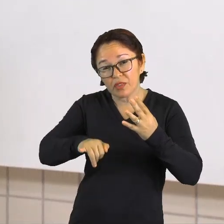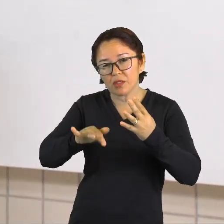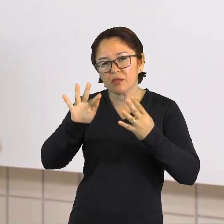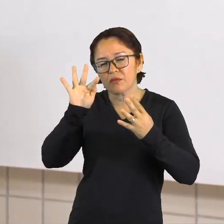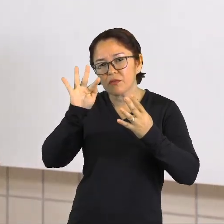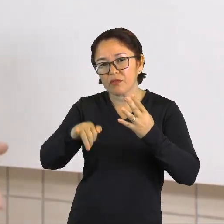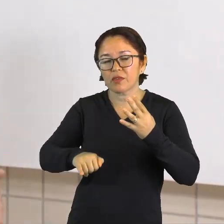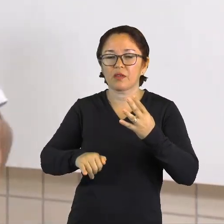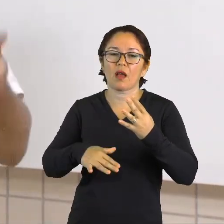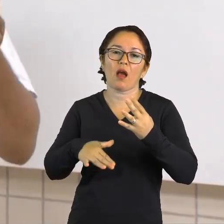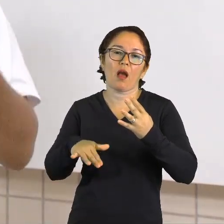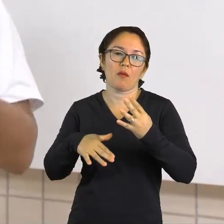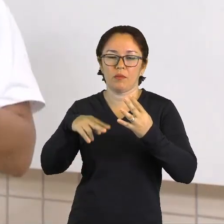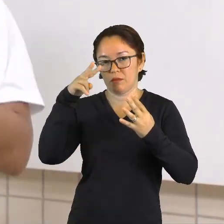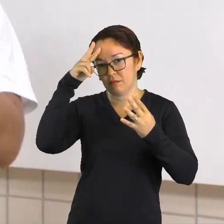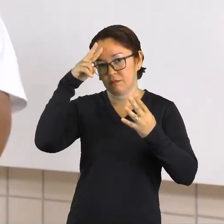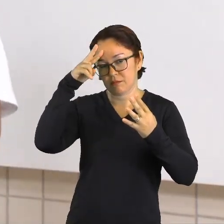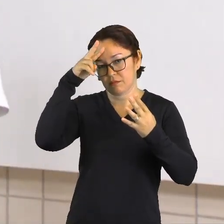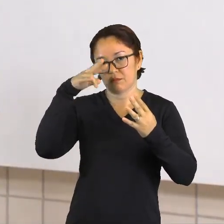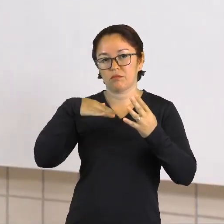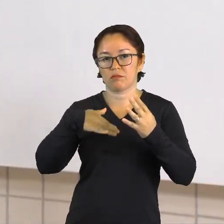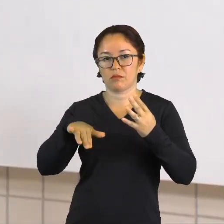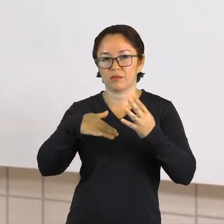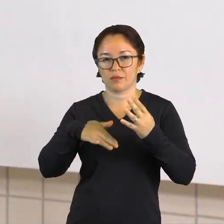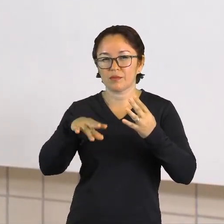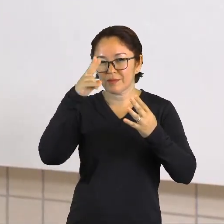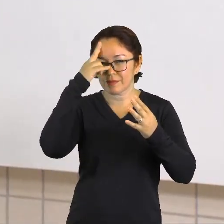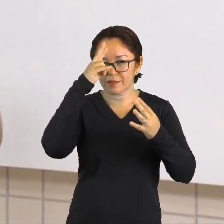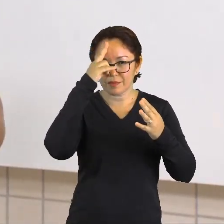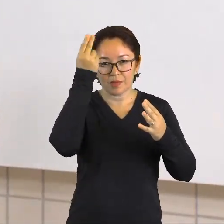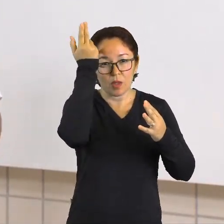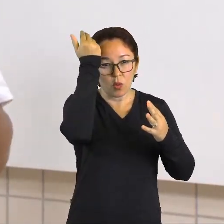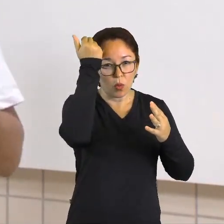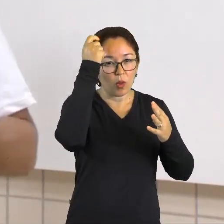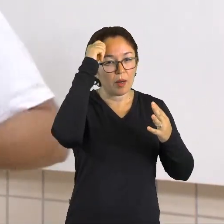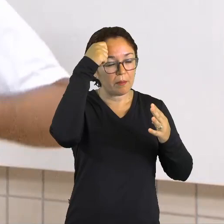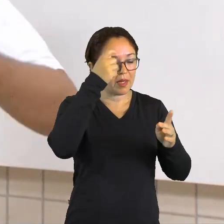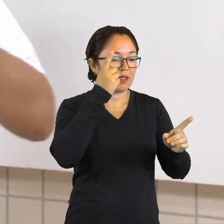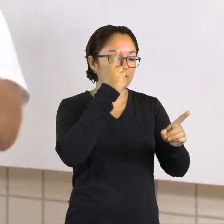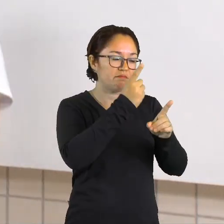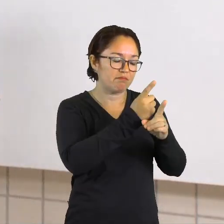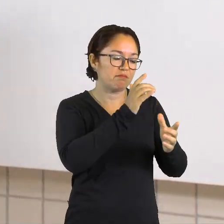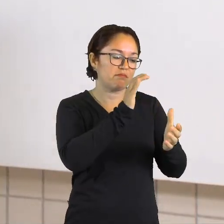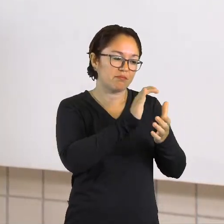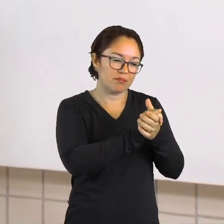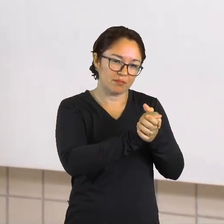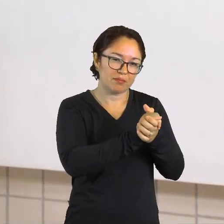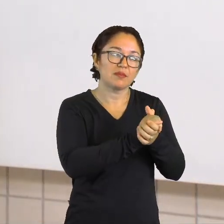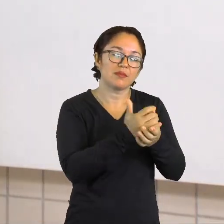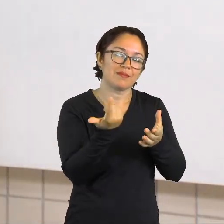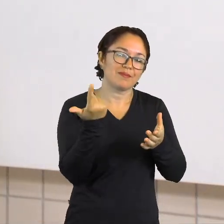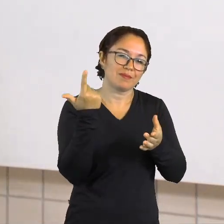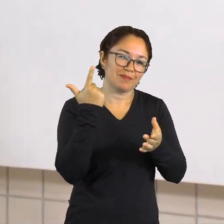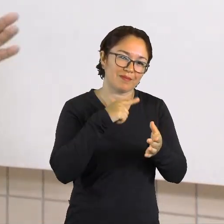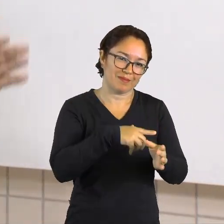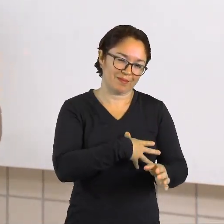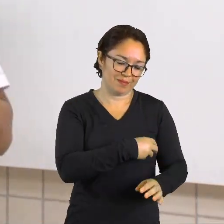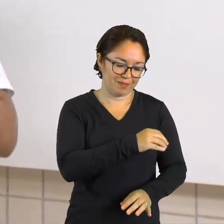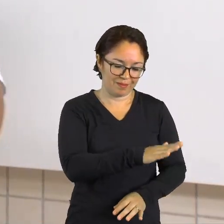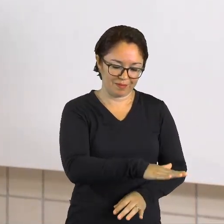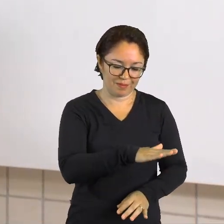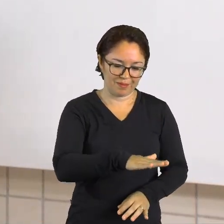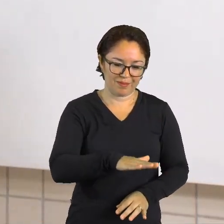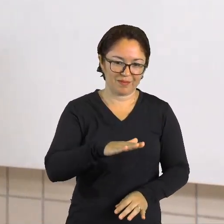o final da história, que é o momento em que ele conhece a coelha pretinha, se casa e finalmente tem os seus filhinhos